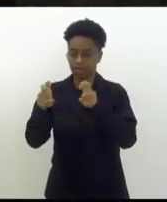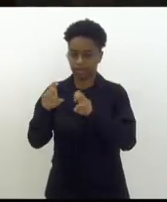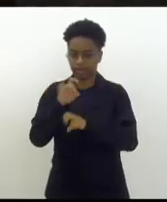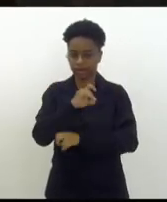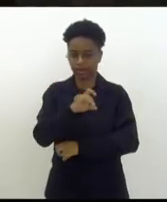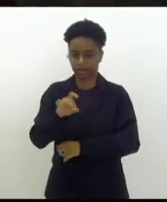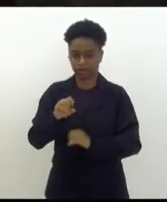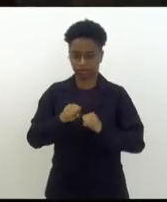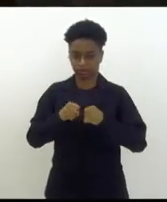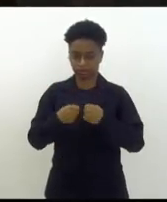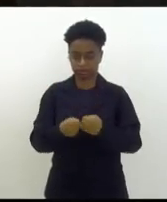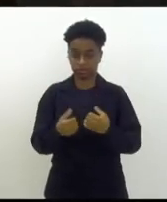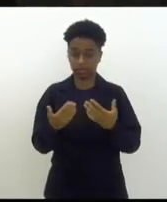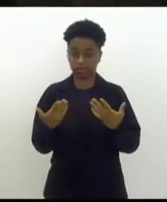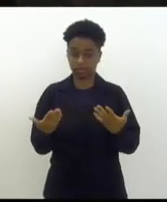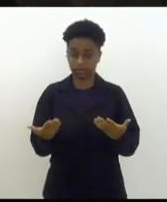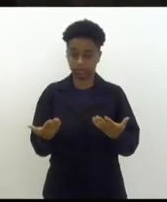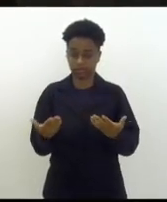então